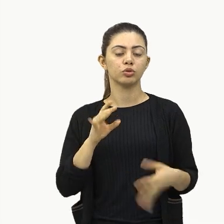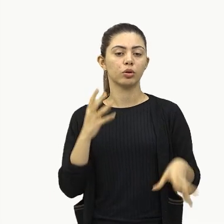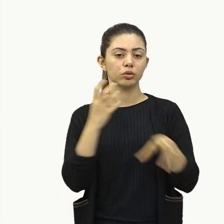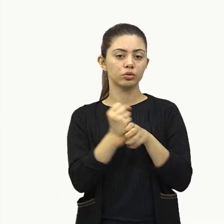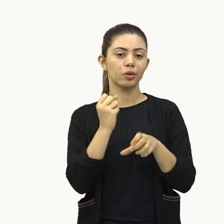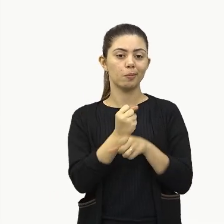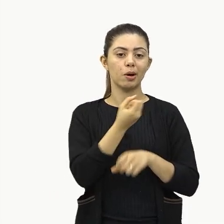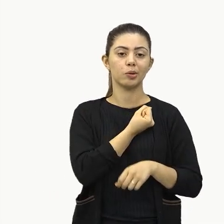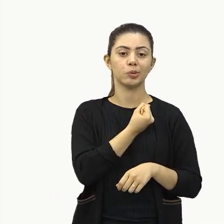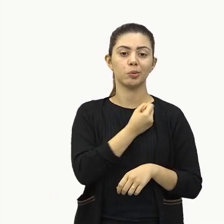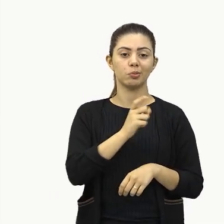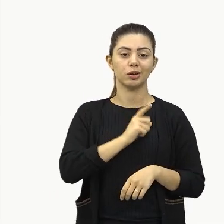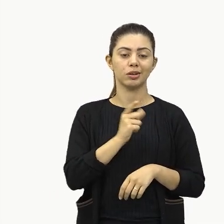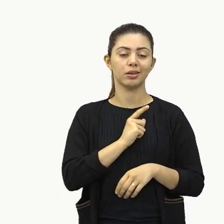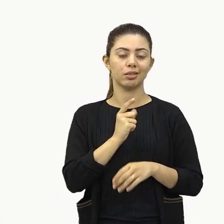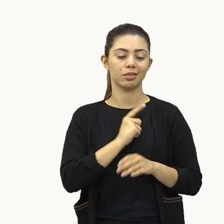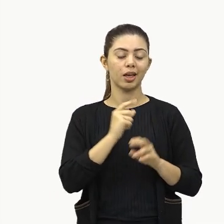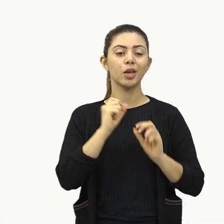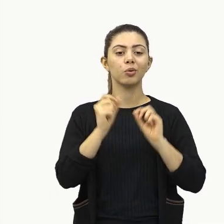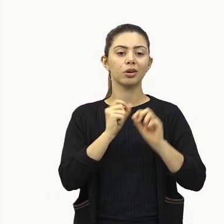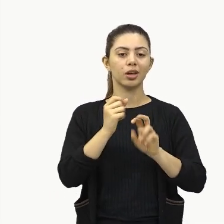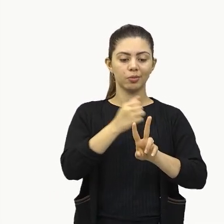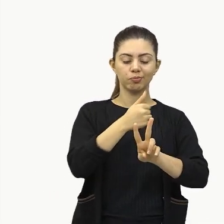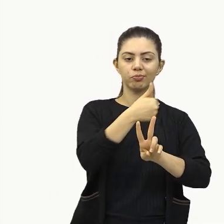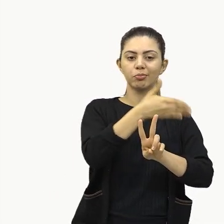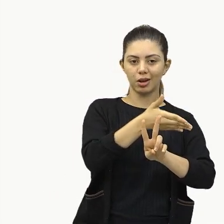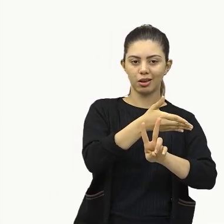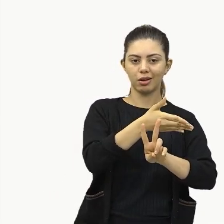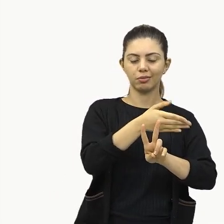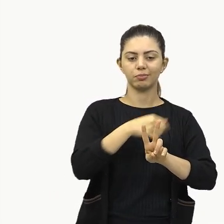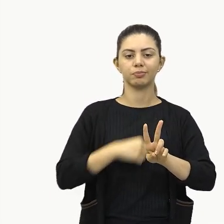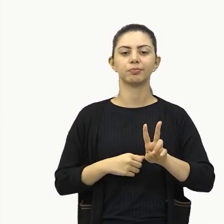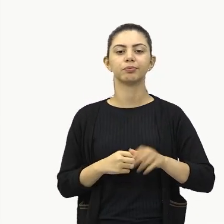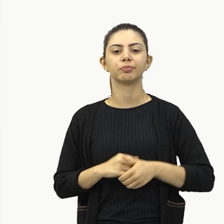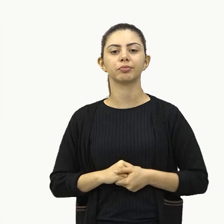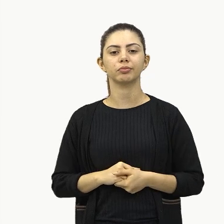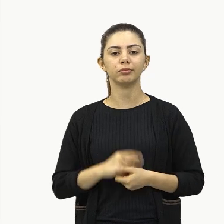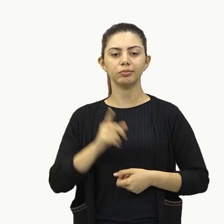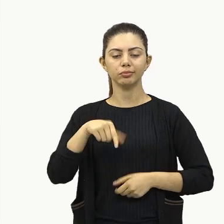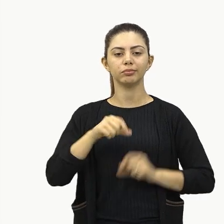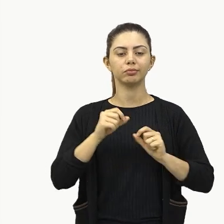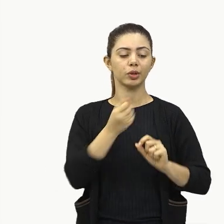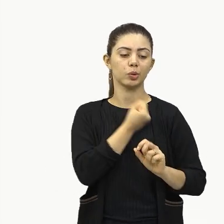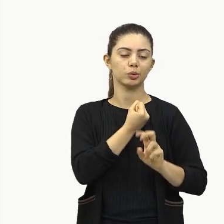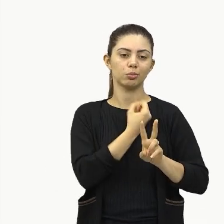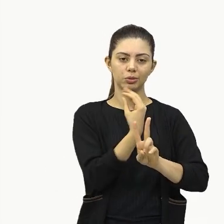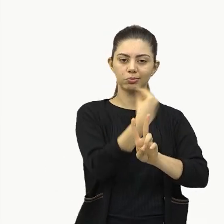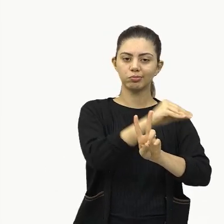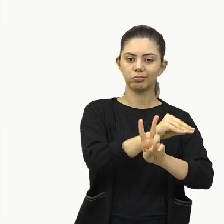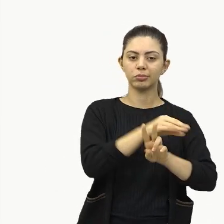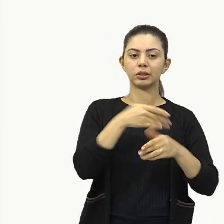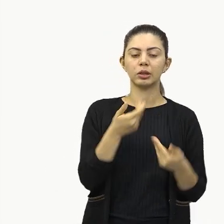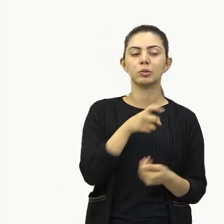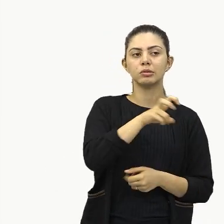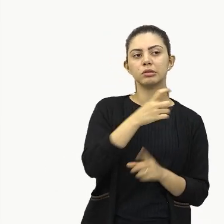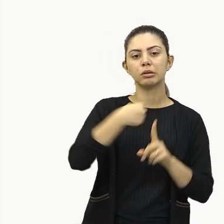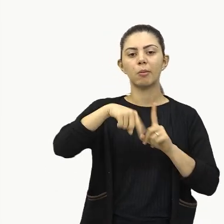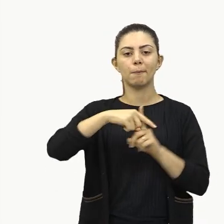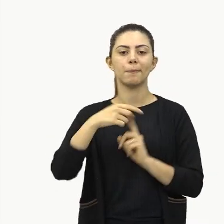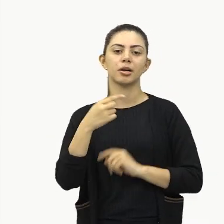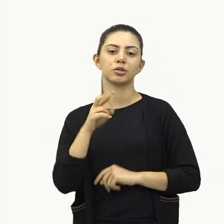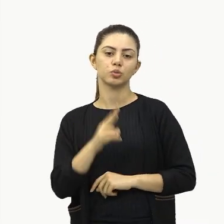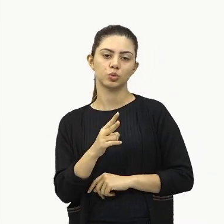números que aparecem na frente do radical, que a gente chama de coeficiente. 5 mais 2,